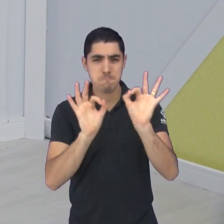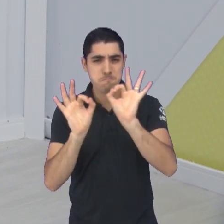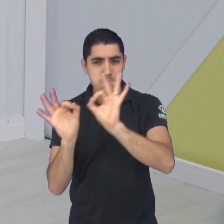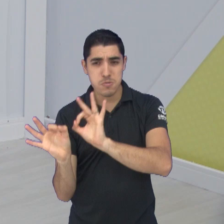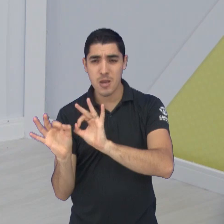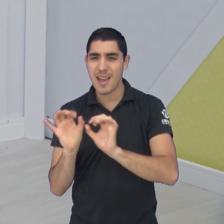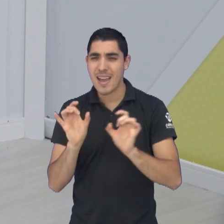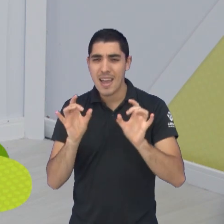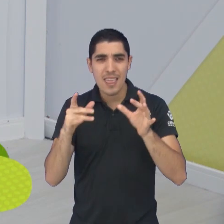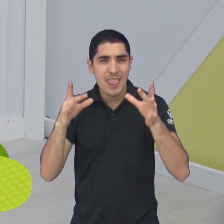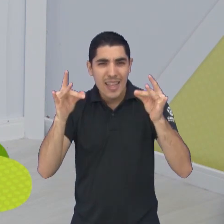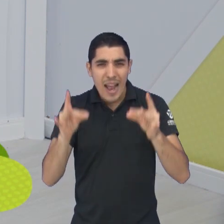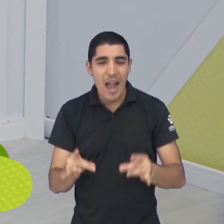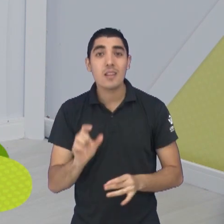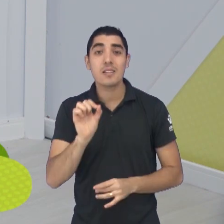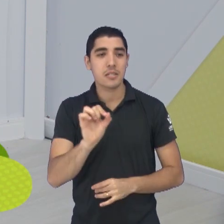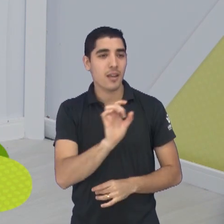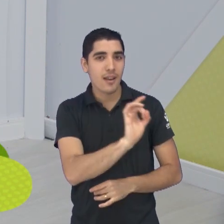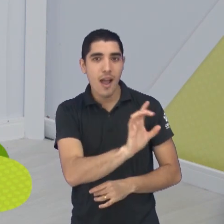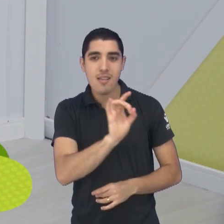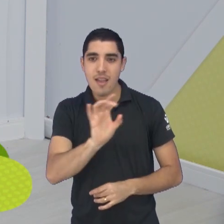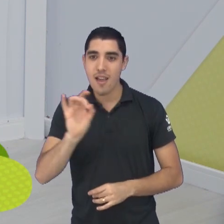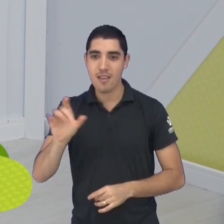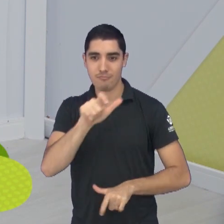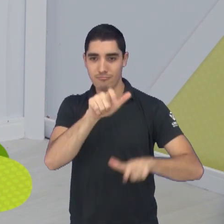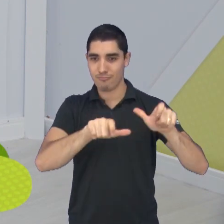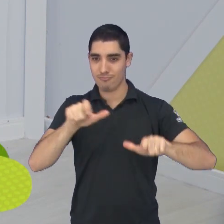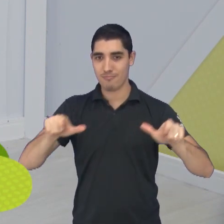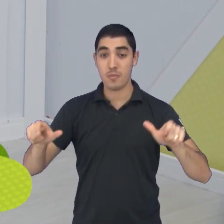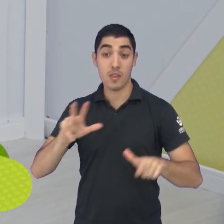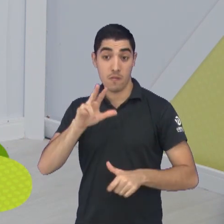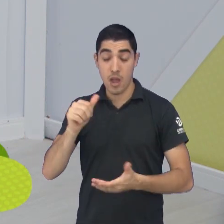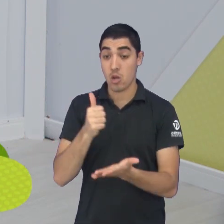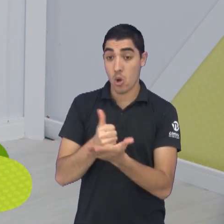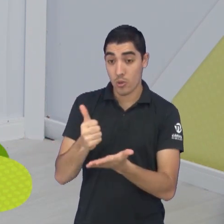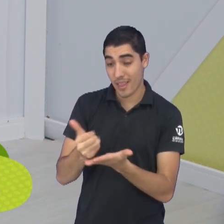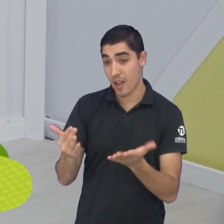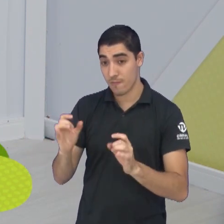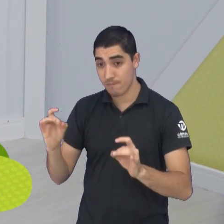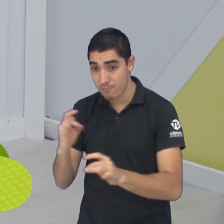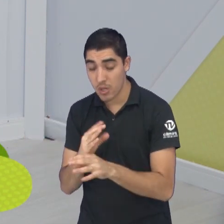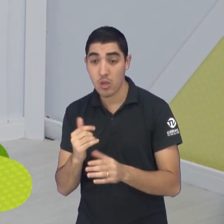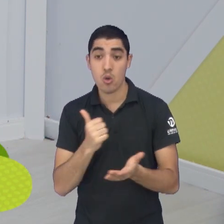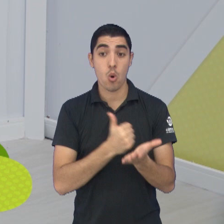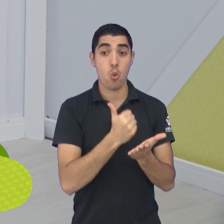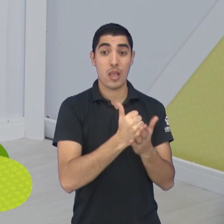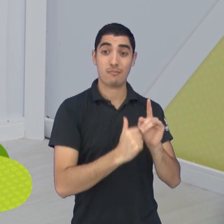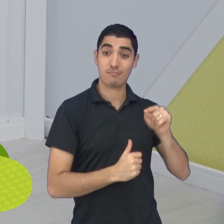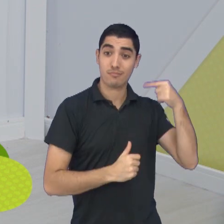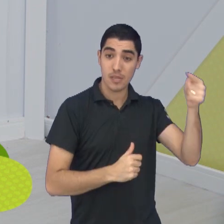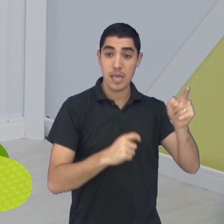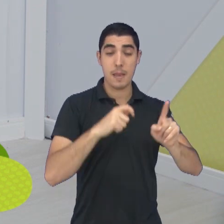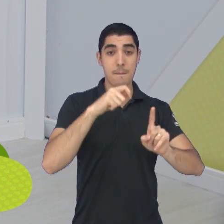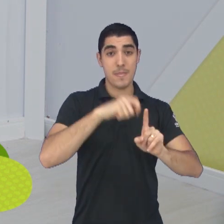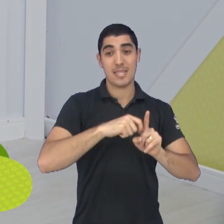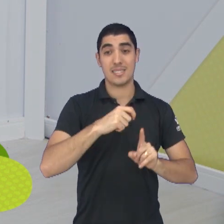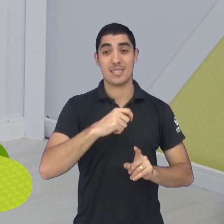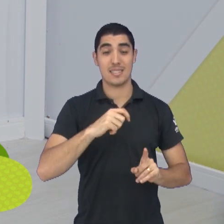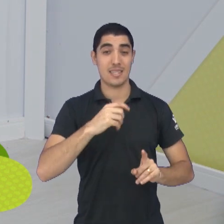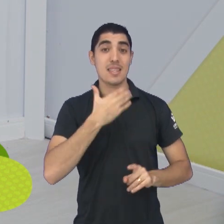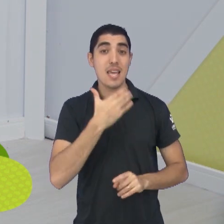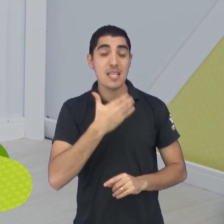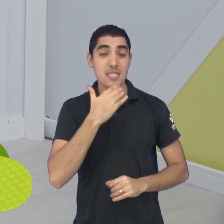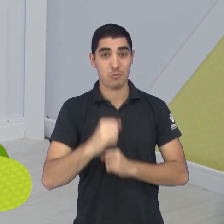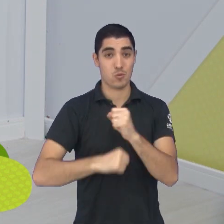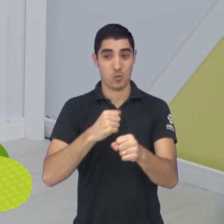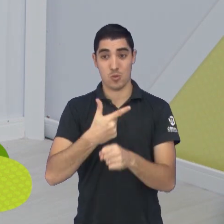total, jogador por jogador, contrato encerrado, contrato que vai encerrar agora, contrato que vai encerrar em dezembro de 26. Agora, uma coisa é certa, né, Brunão?